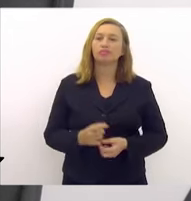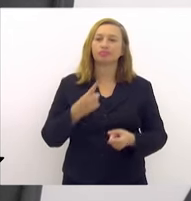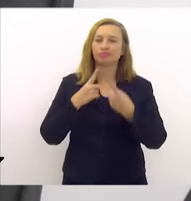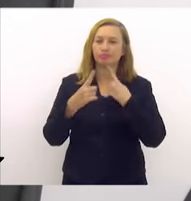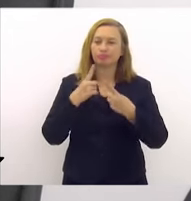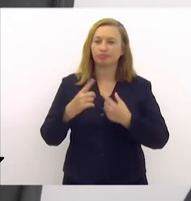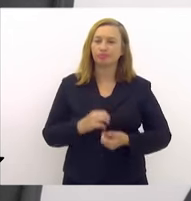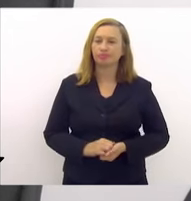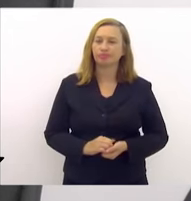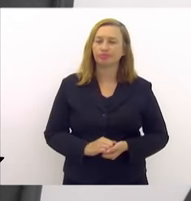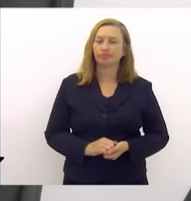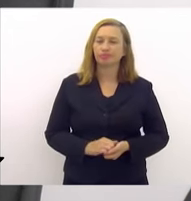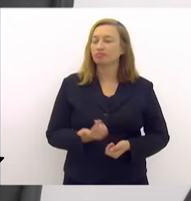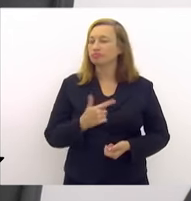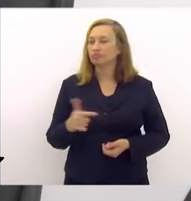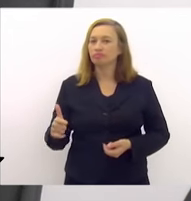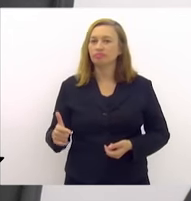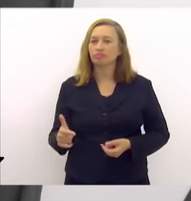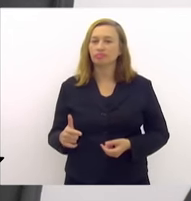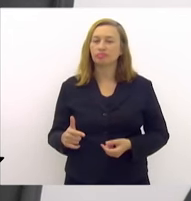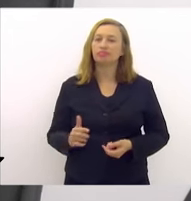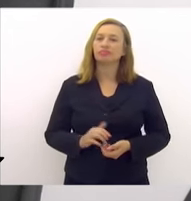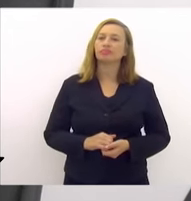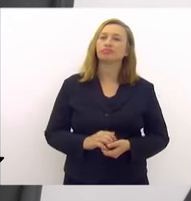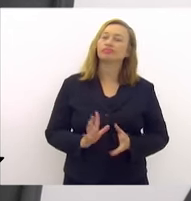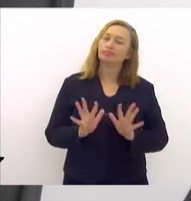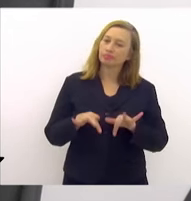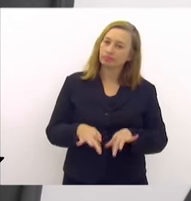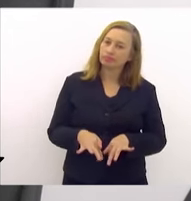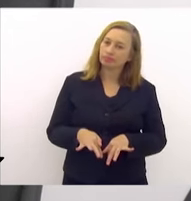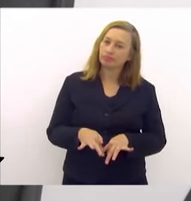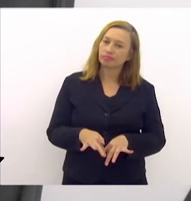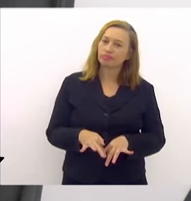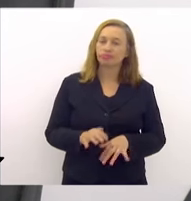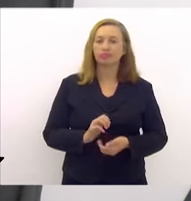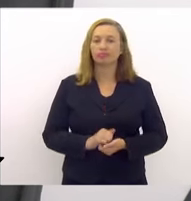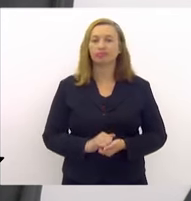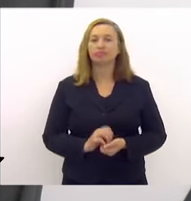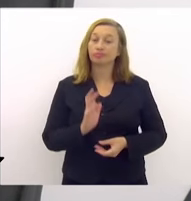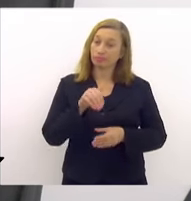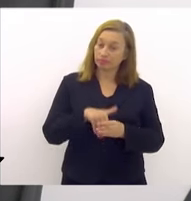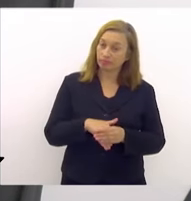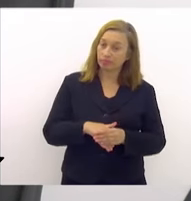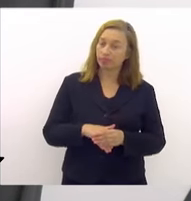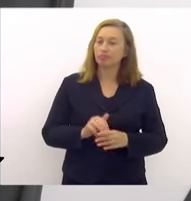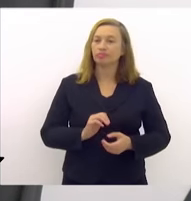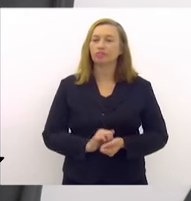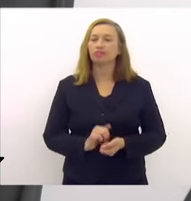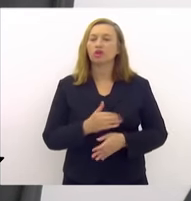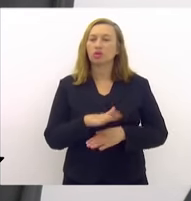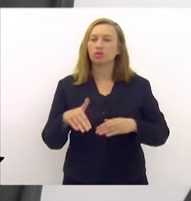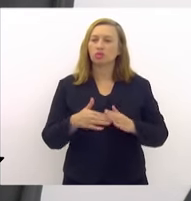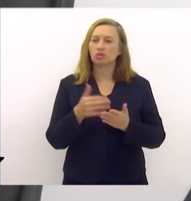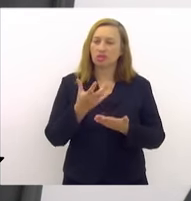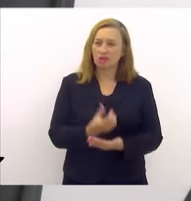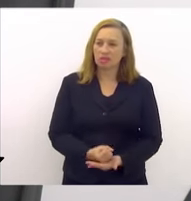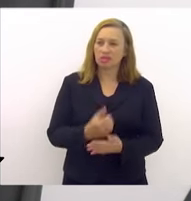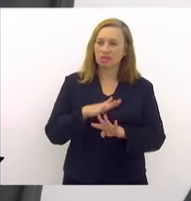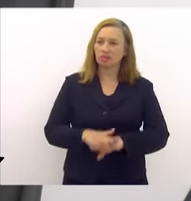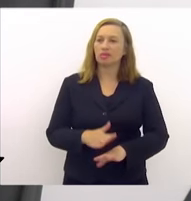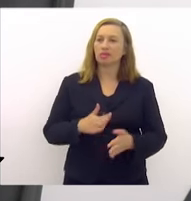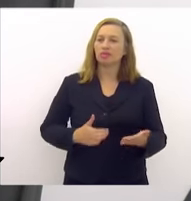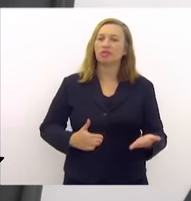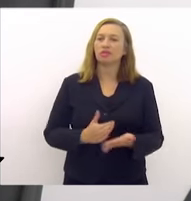discussão, não havendo quem queira discutir, encerrada a discussão, em votação, os senhores que aprovam permaneçam como